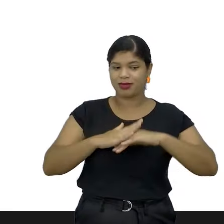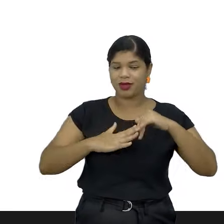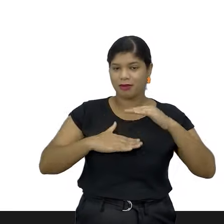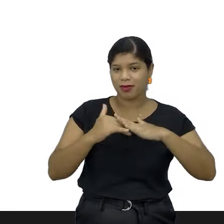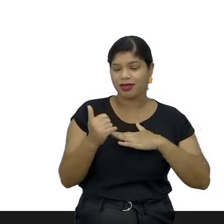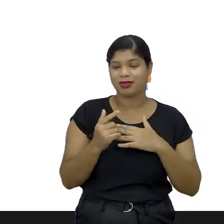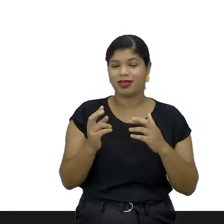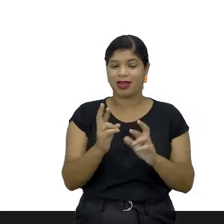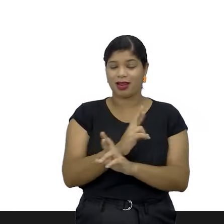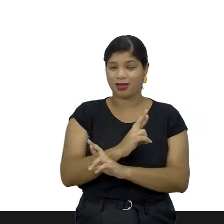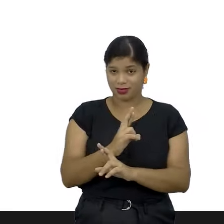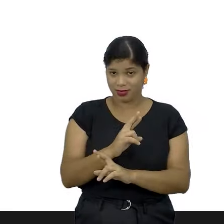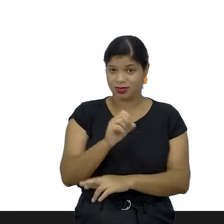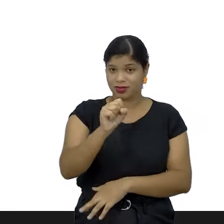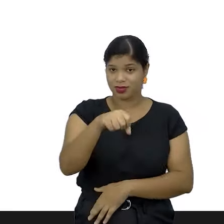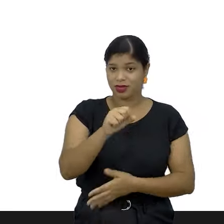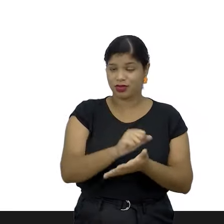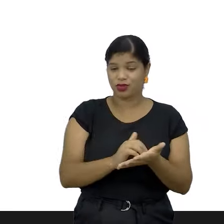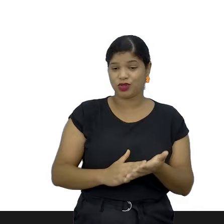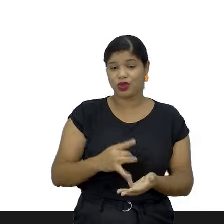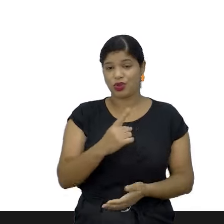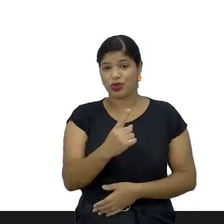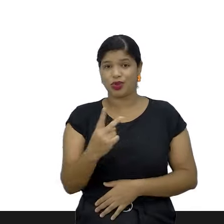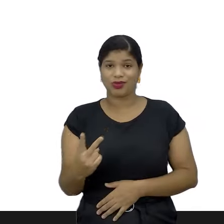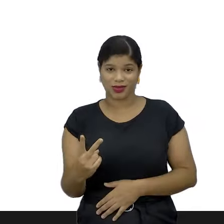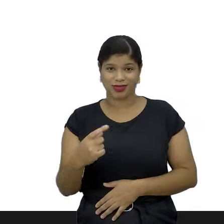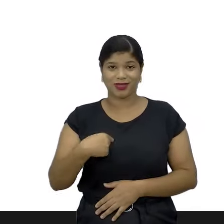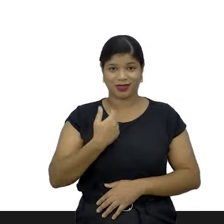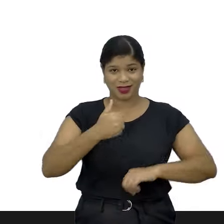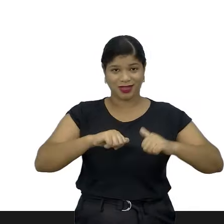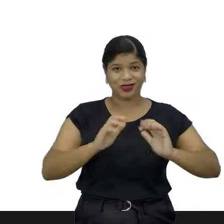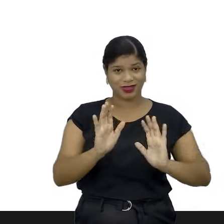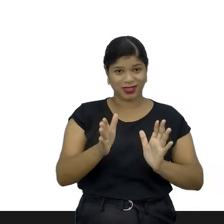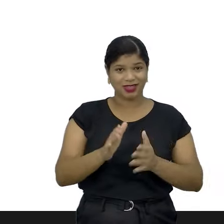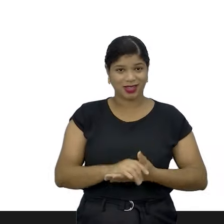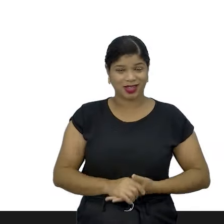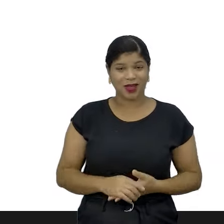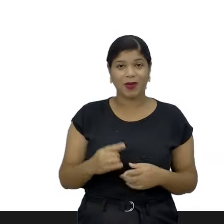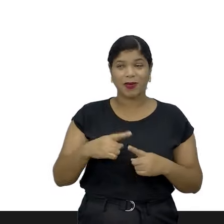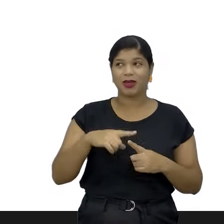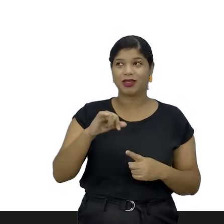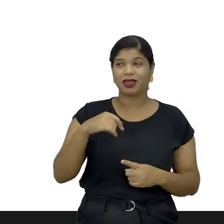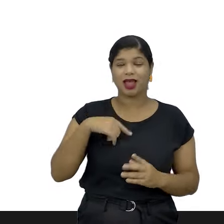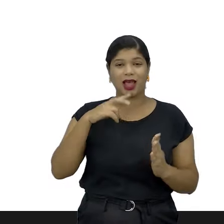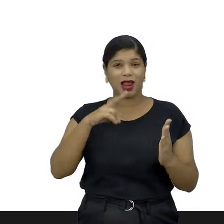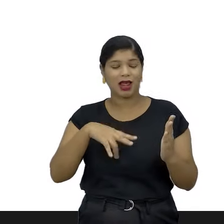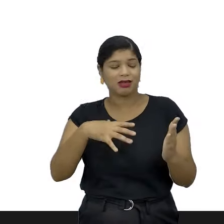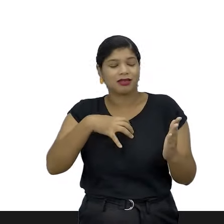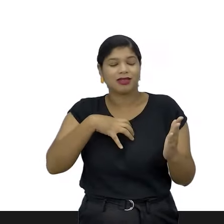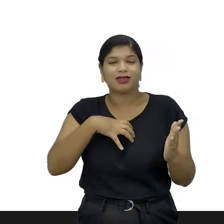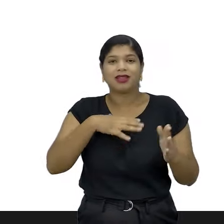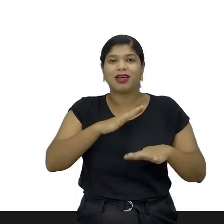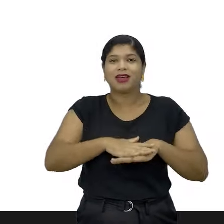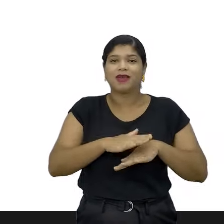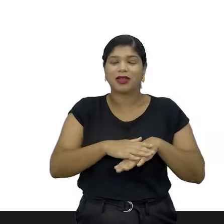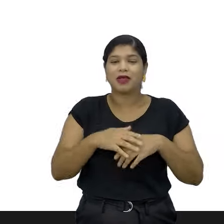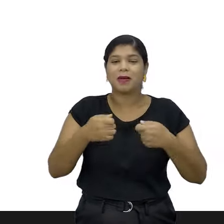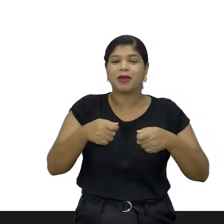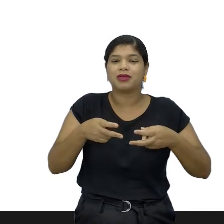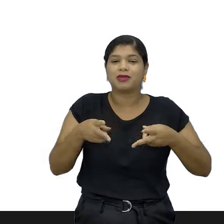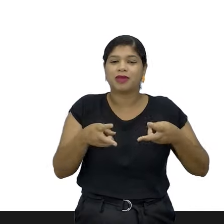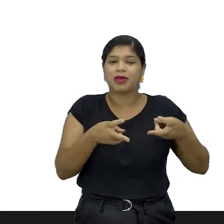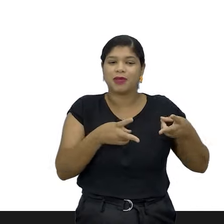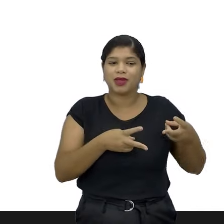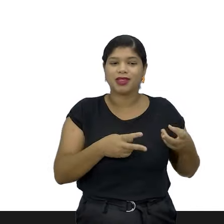está mobilizada na atividade 1 e 2, que nós acabamos de analisar, porque lendo o modo de fazer, eles vão precisar localizar